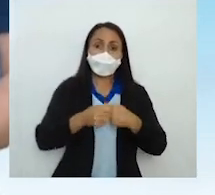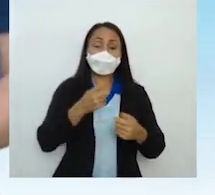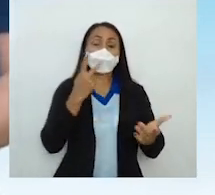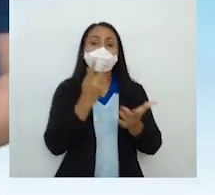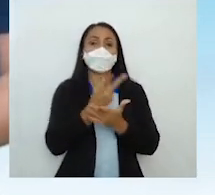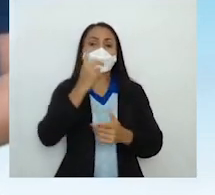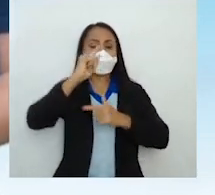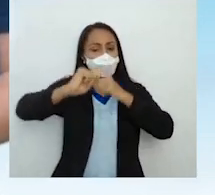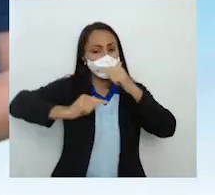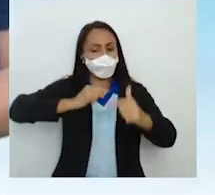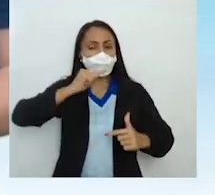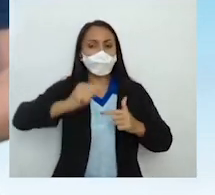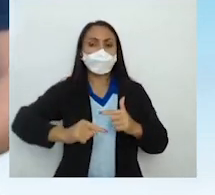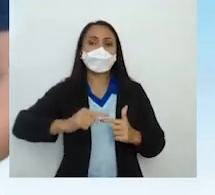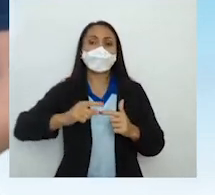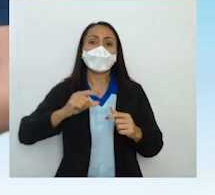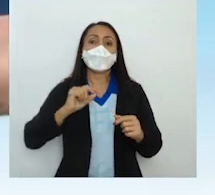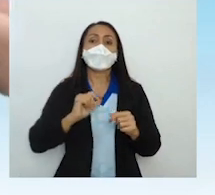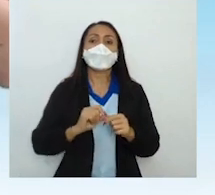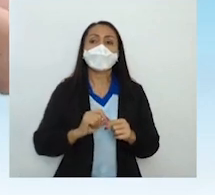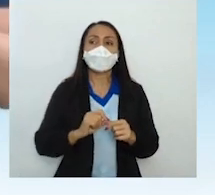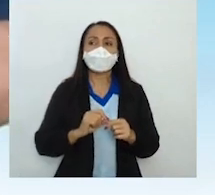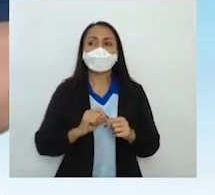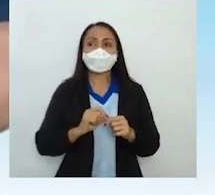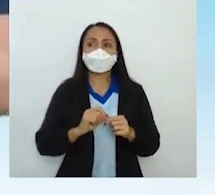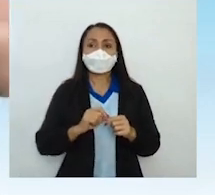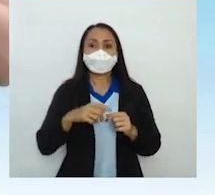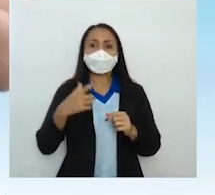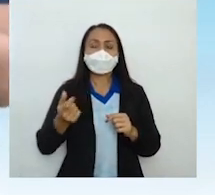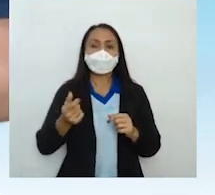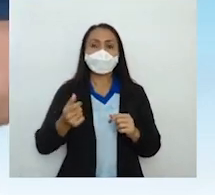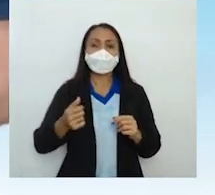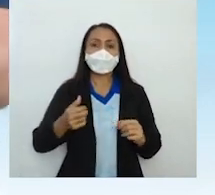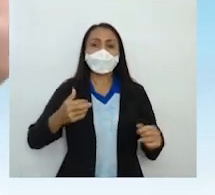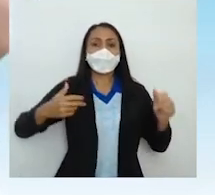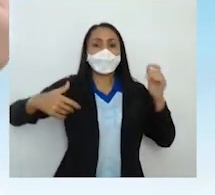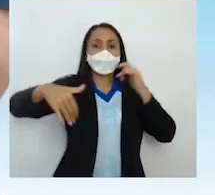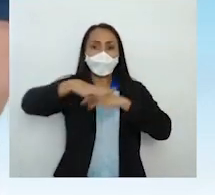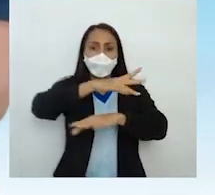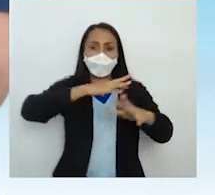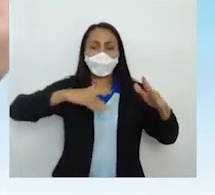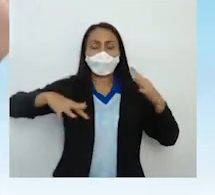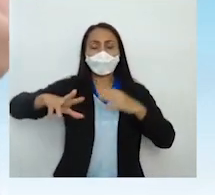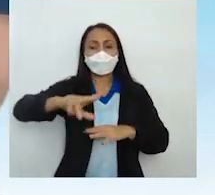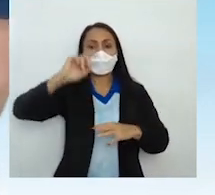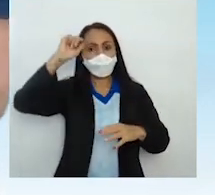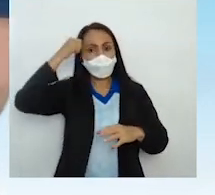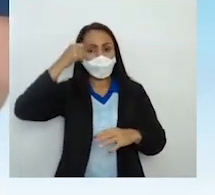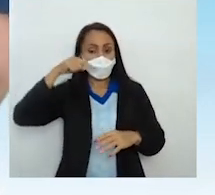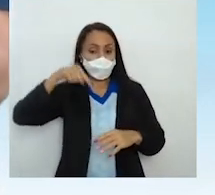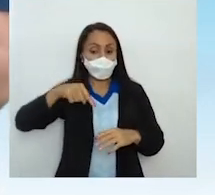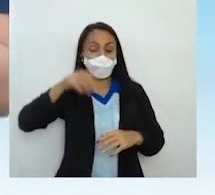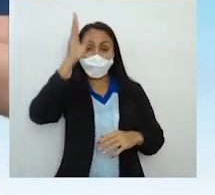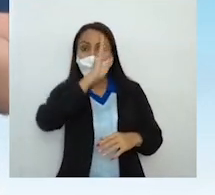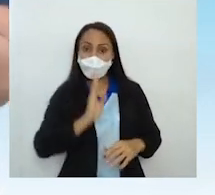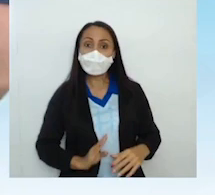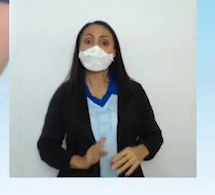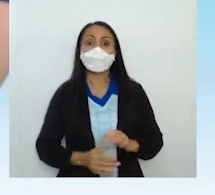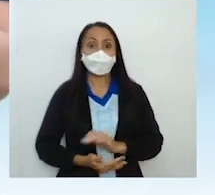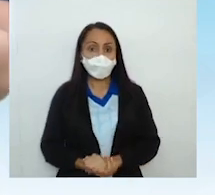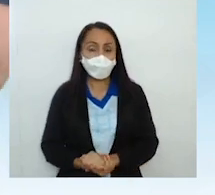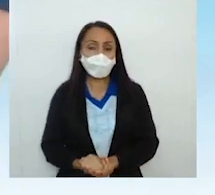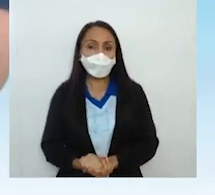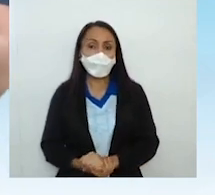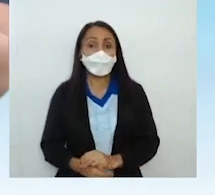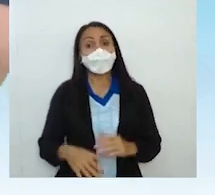depois dela foi o fluxo de escravos internamente aqui no Brasil, né? Porque ficou meio